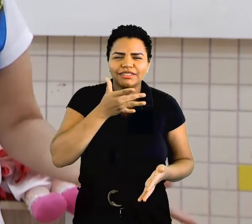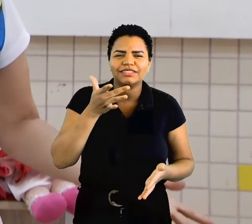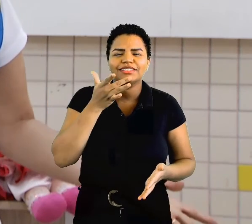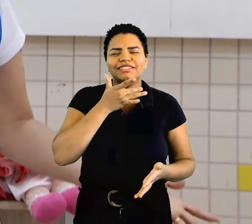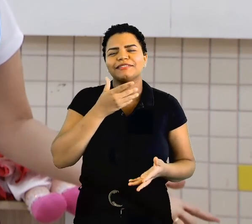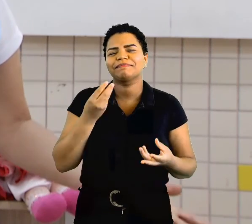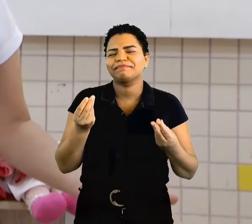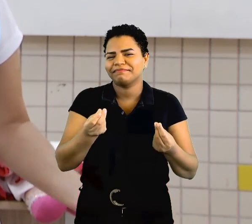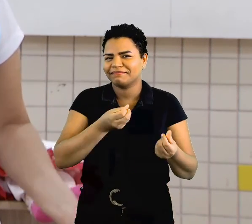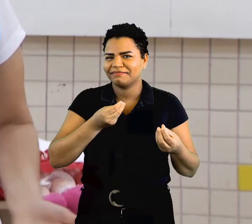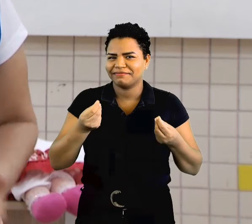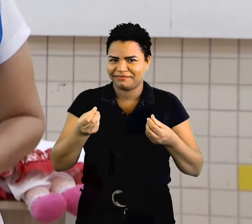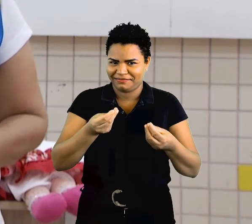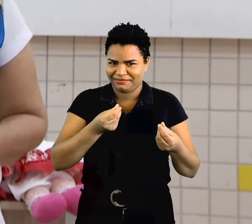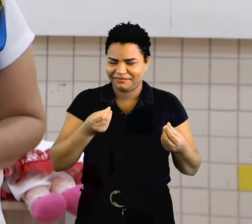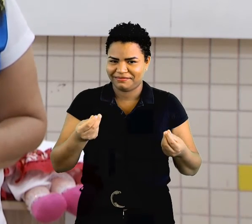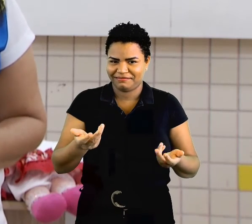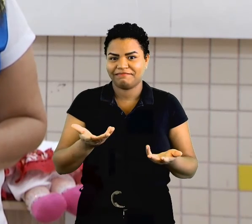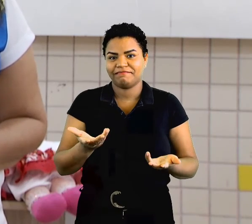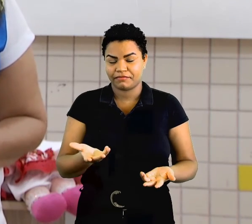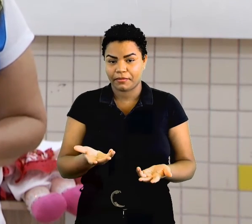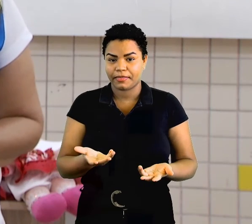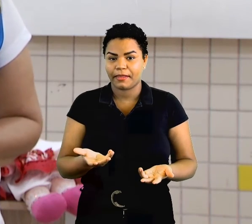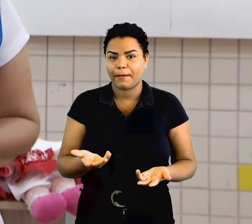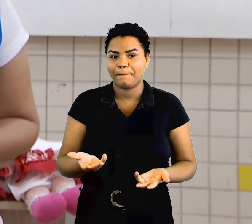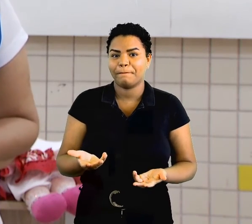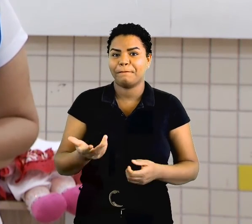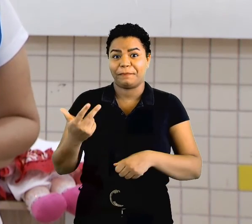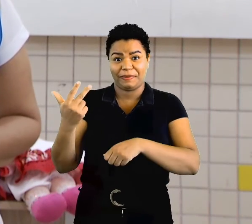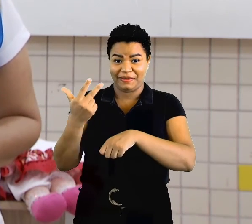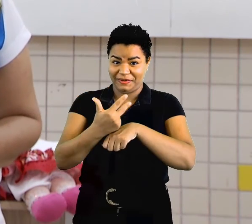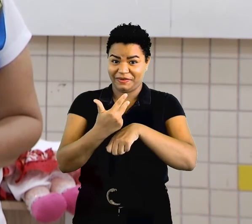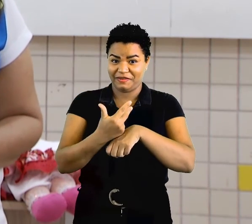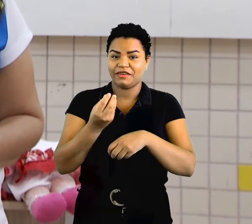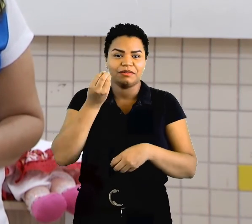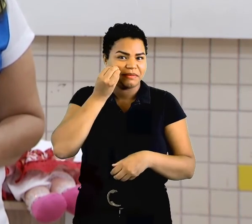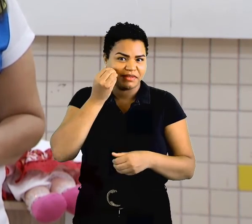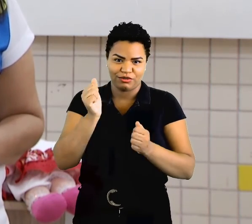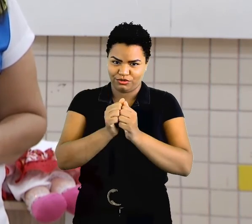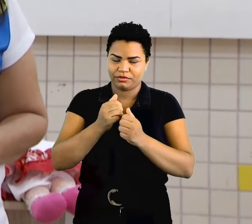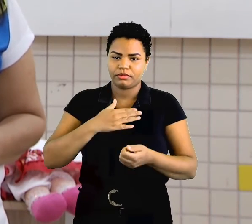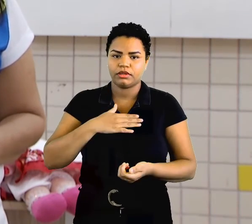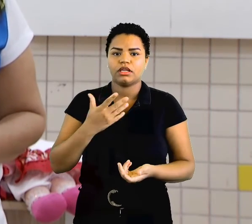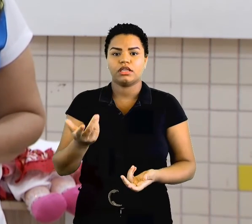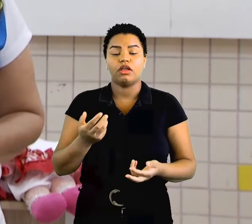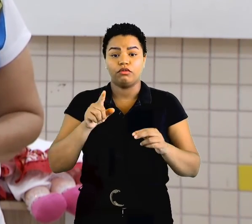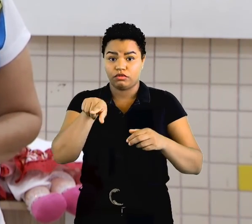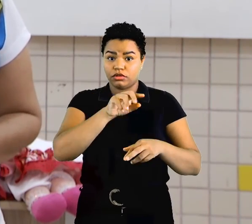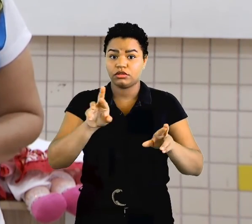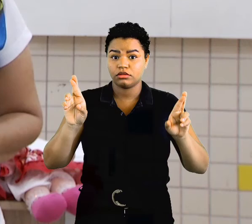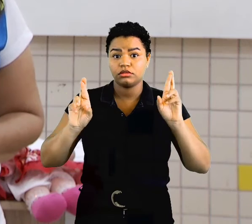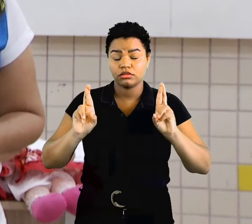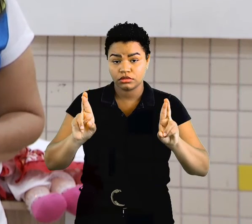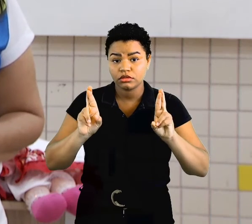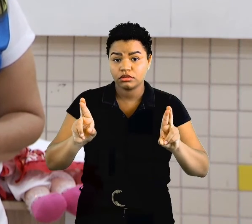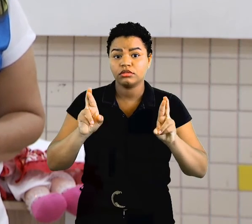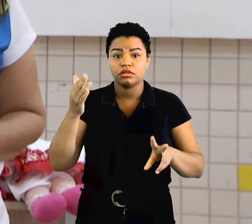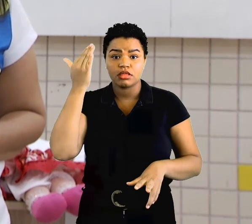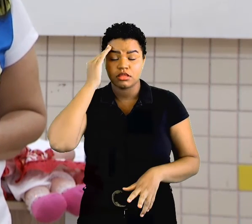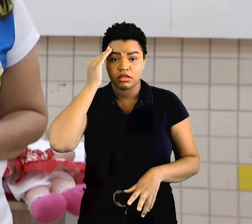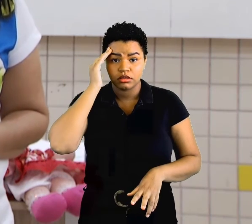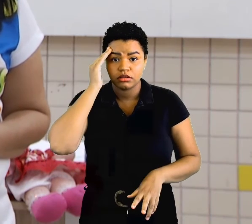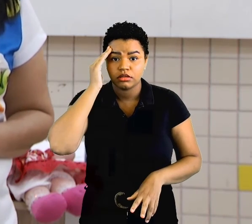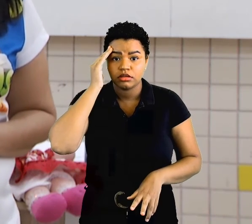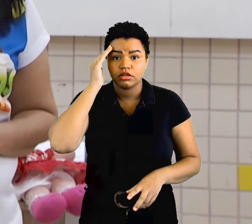que vai poder experimentar comigo. Mas que vocês fiquem daí na torcida, entendendo e compreendam que o objetivo da aula de